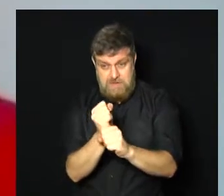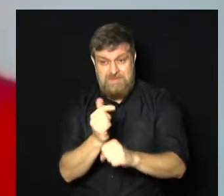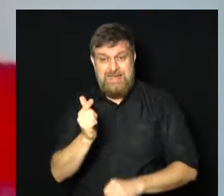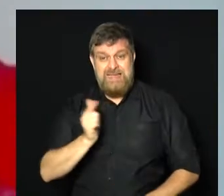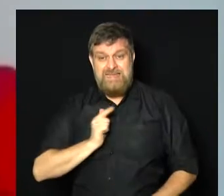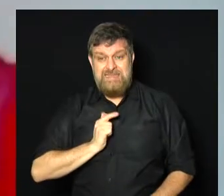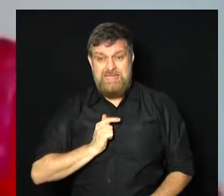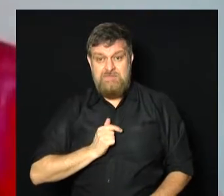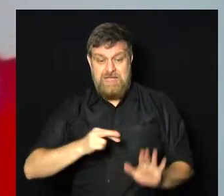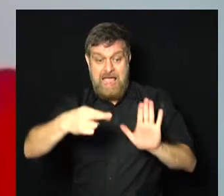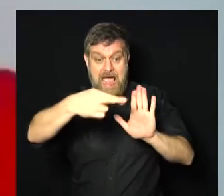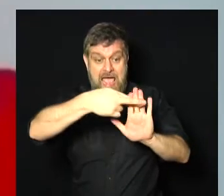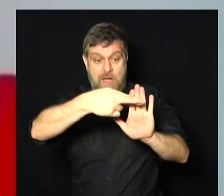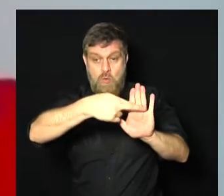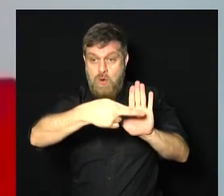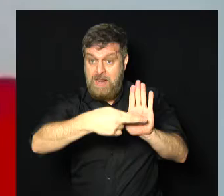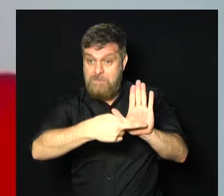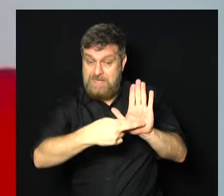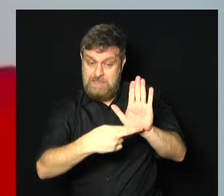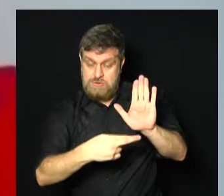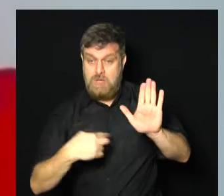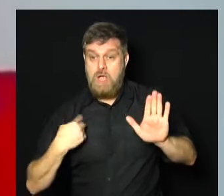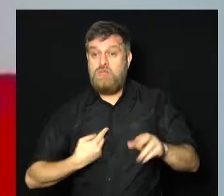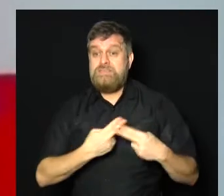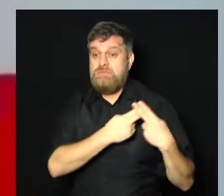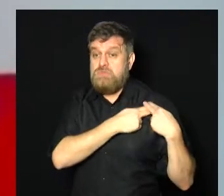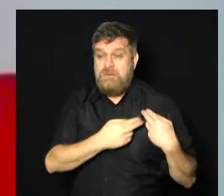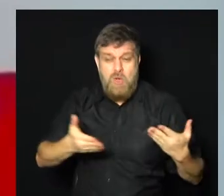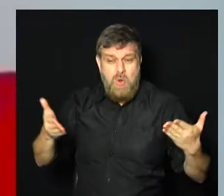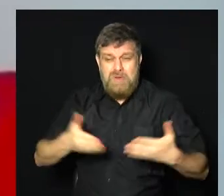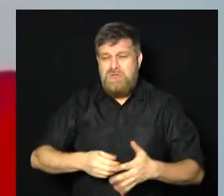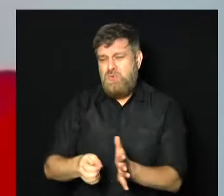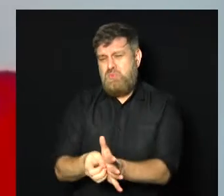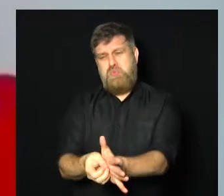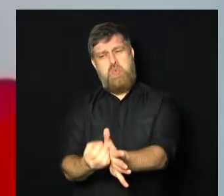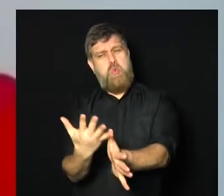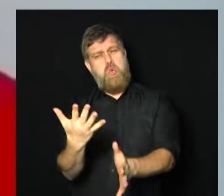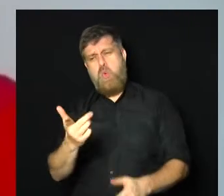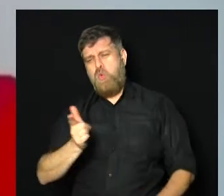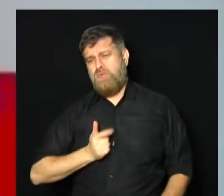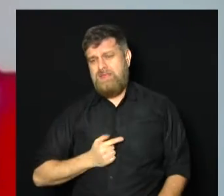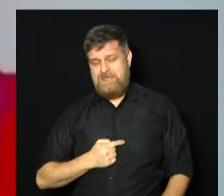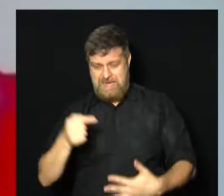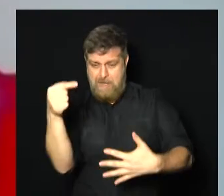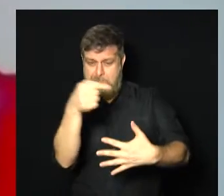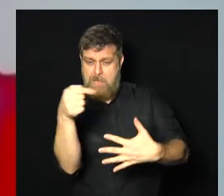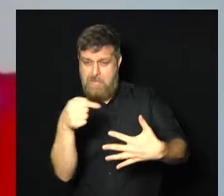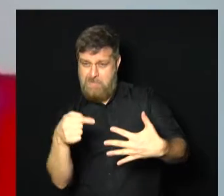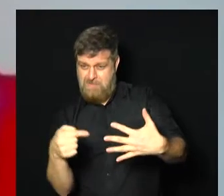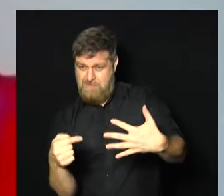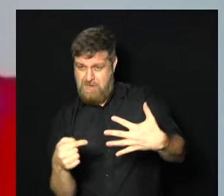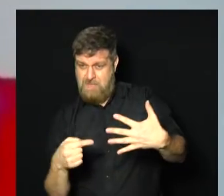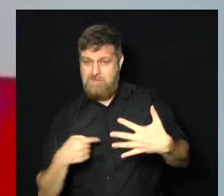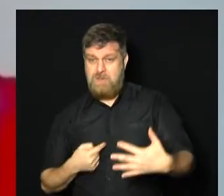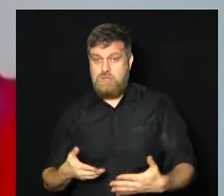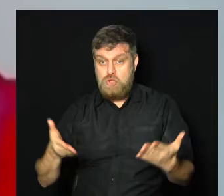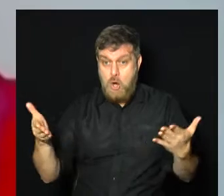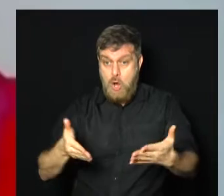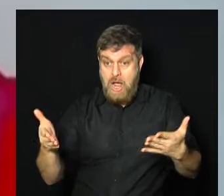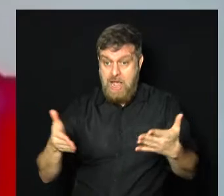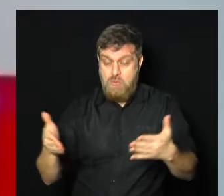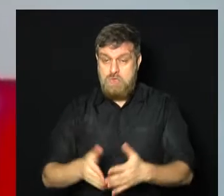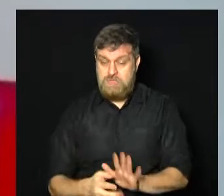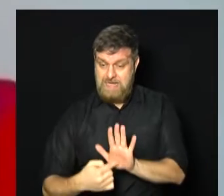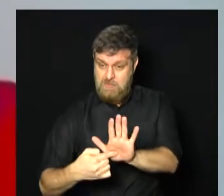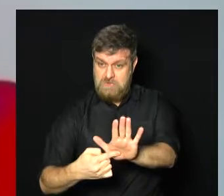nas regulamentações. E hoje as nossas atribuições, elas são muitas. E eu queria destacar algumas de uma atualização de